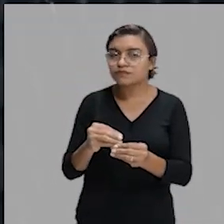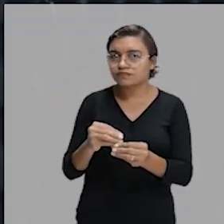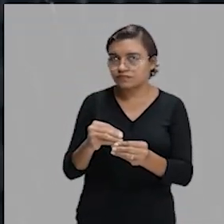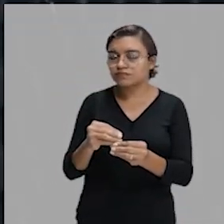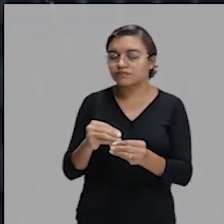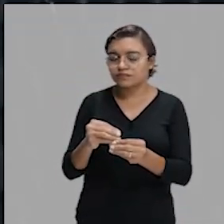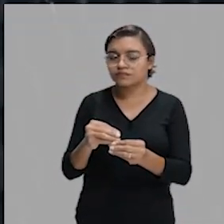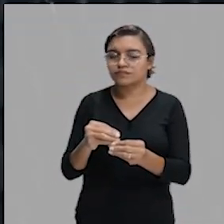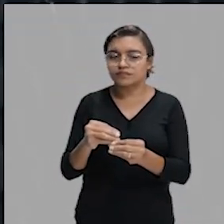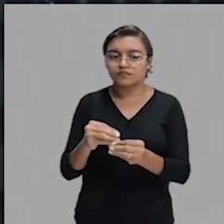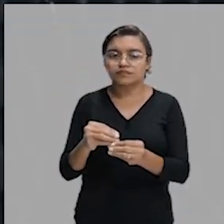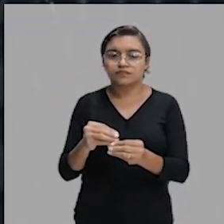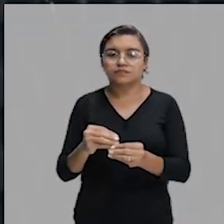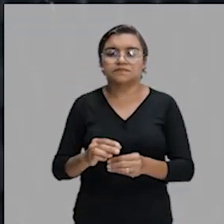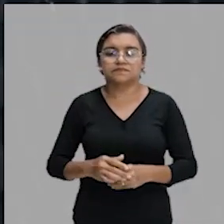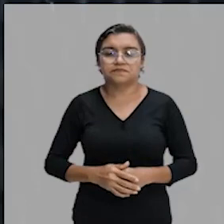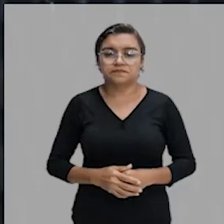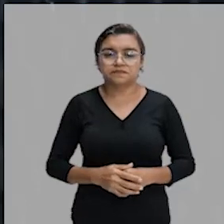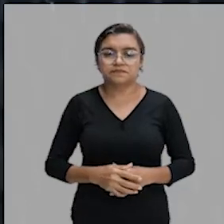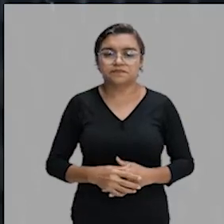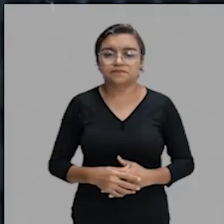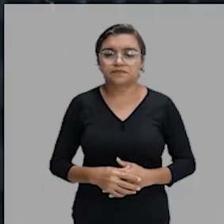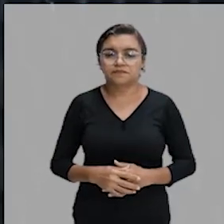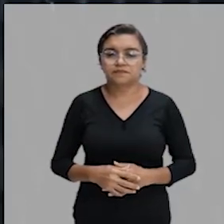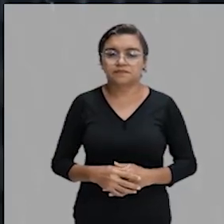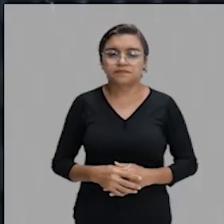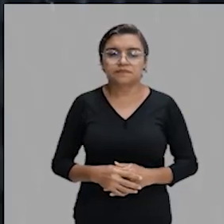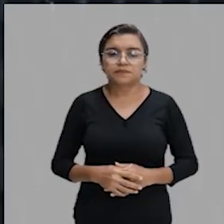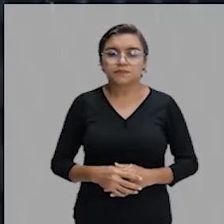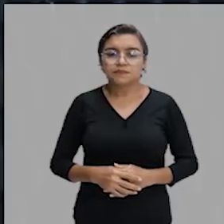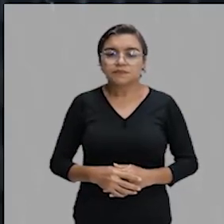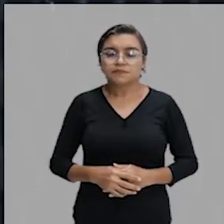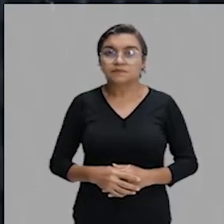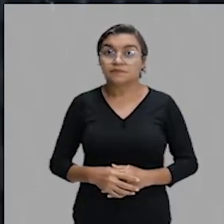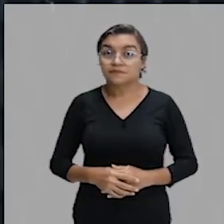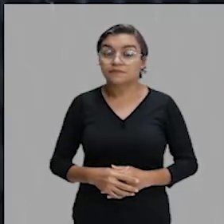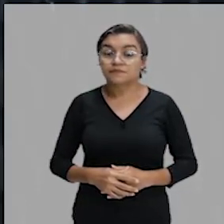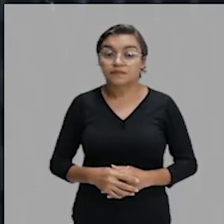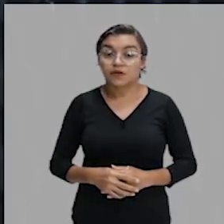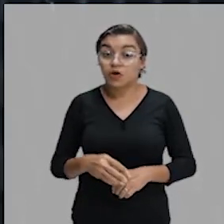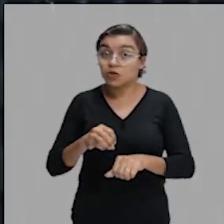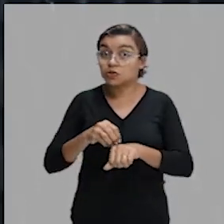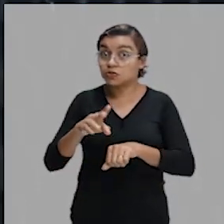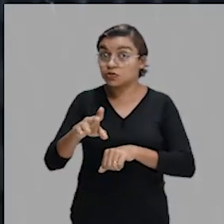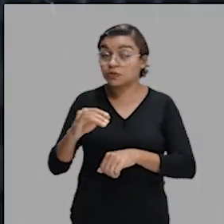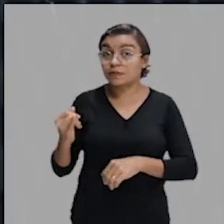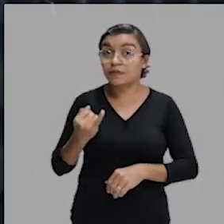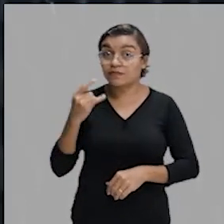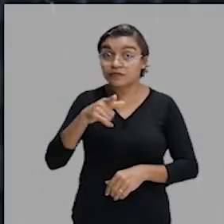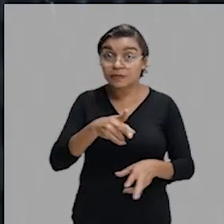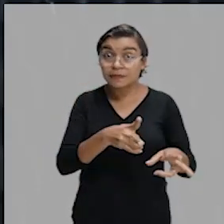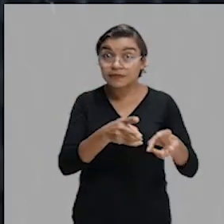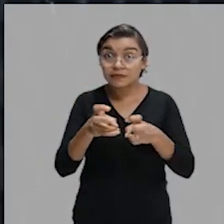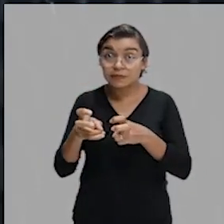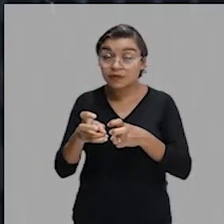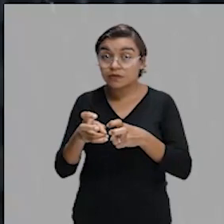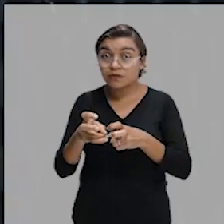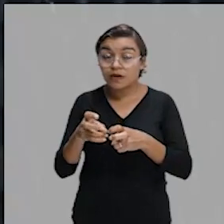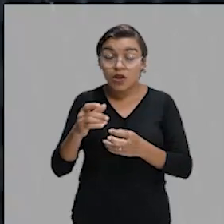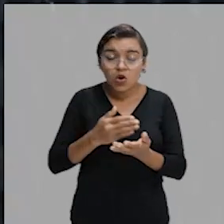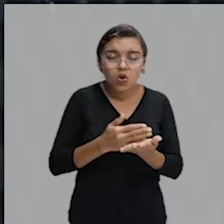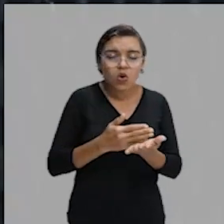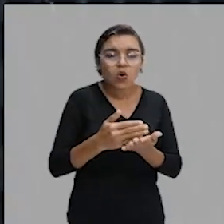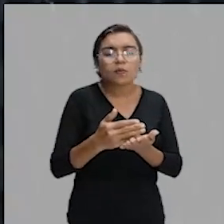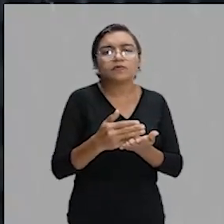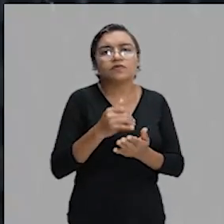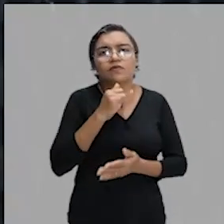indícios empíricos e se conclui com teorias ou enunciados gerais. Olha só a dica aqui. Você percebeu? Ele começou a